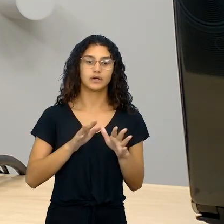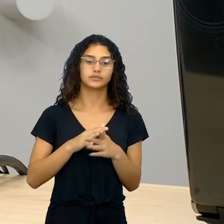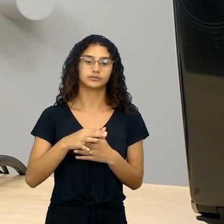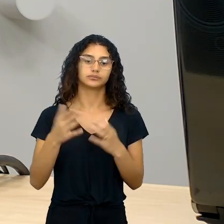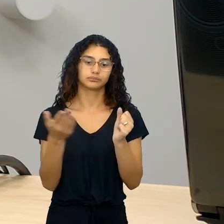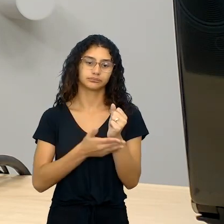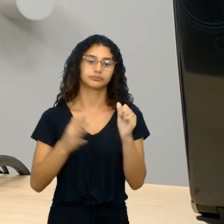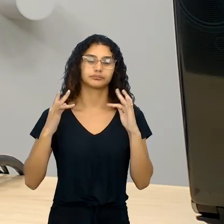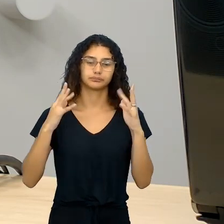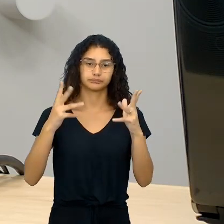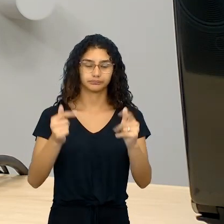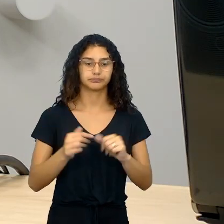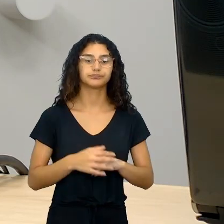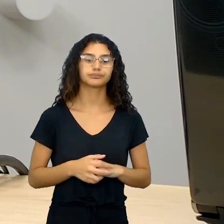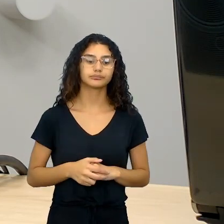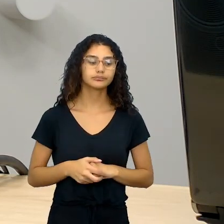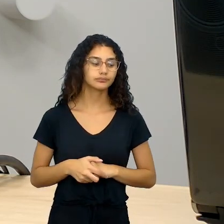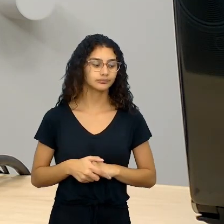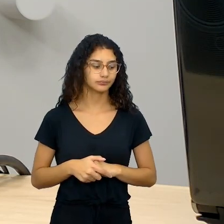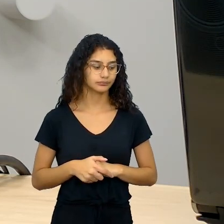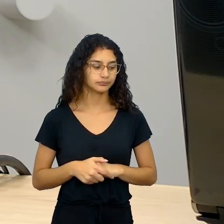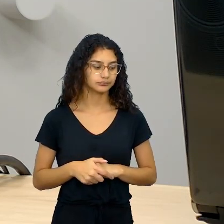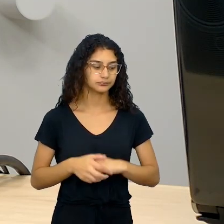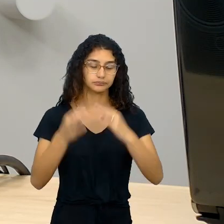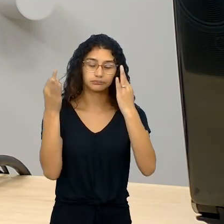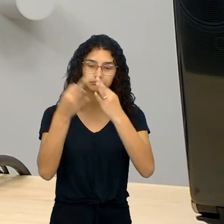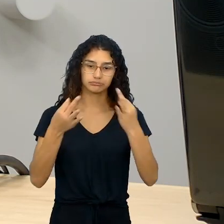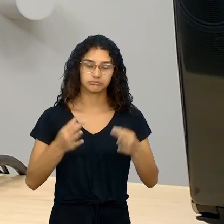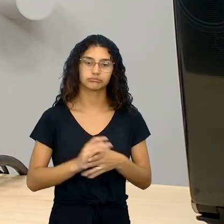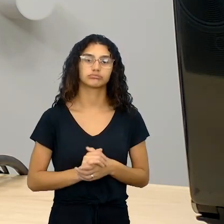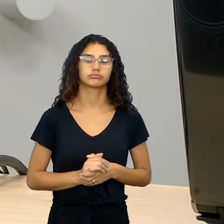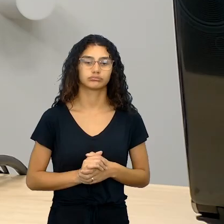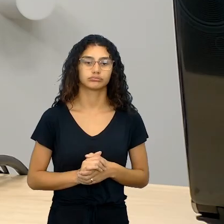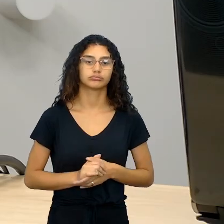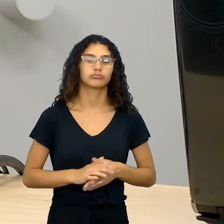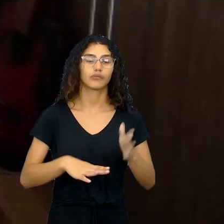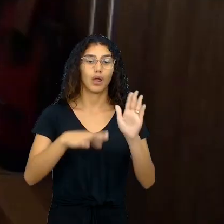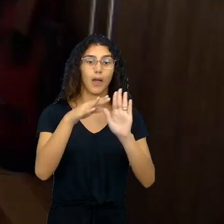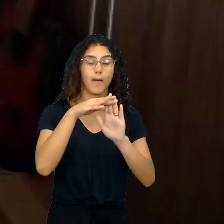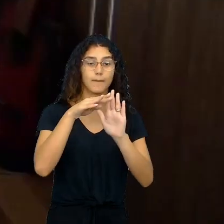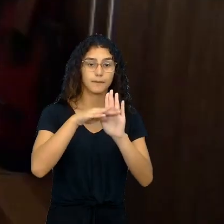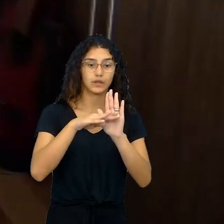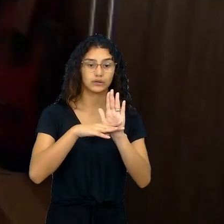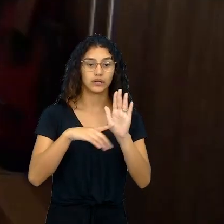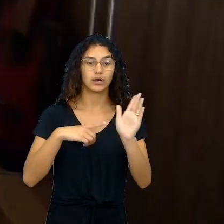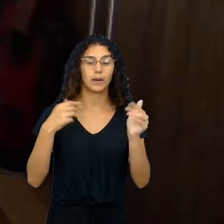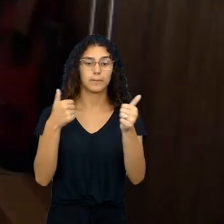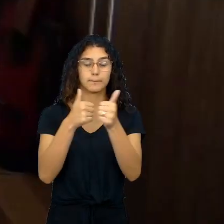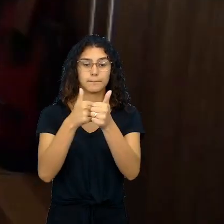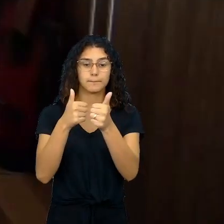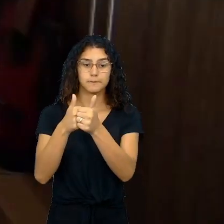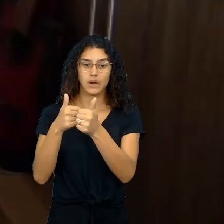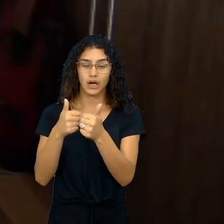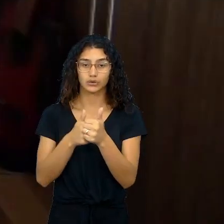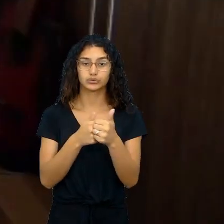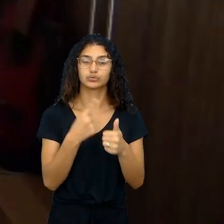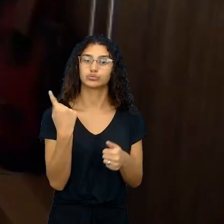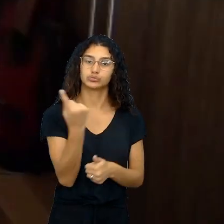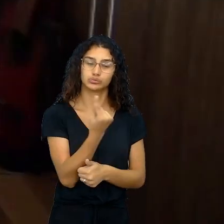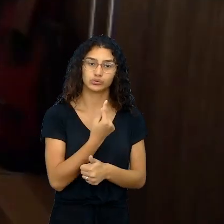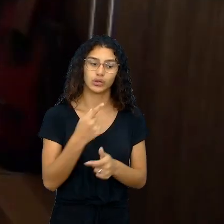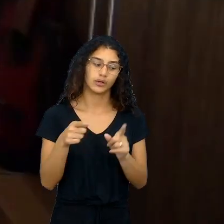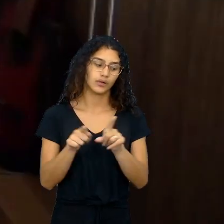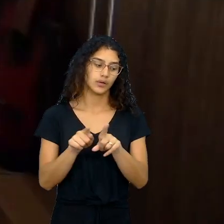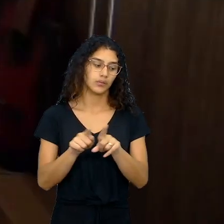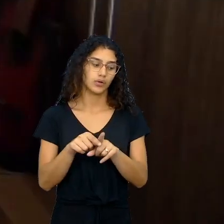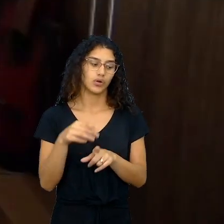foi basicamente isso. Genial, é isso mesmo, né? São medidas que estão próximas da gente, né? E